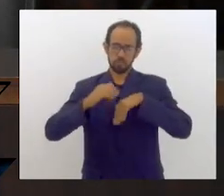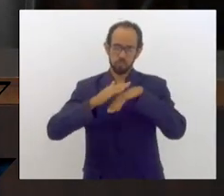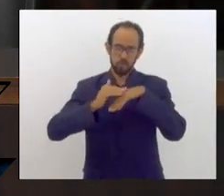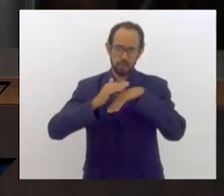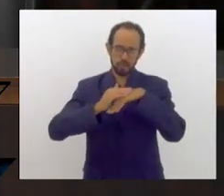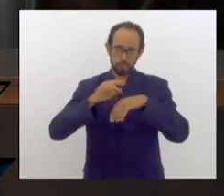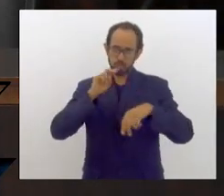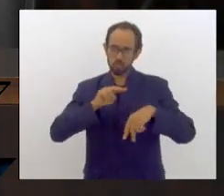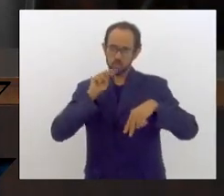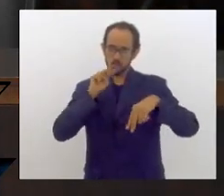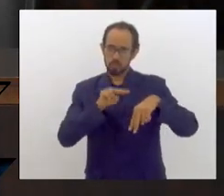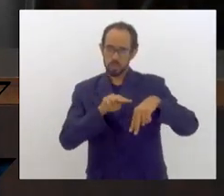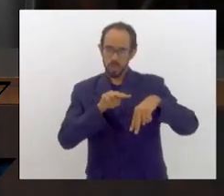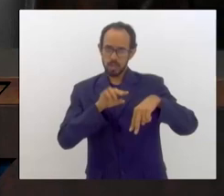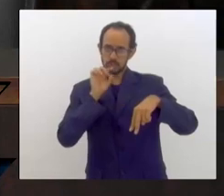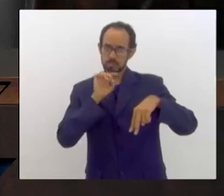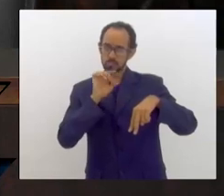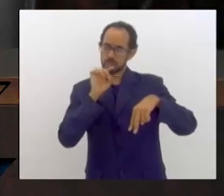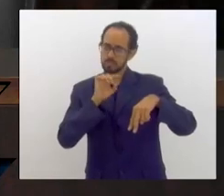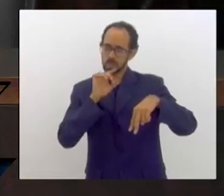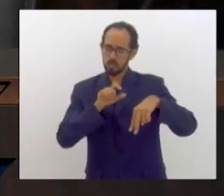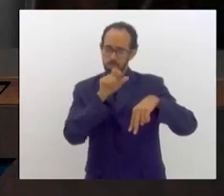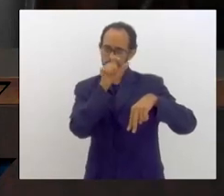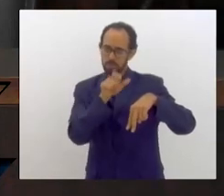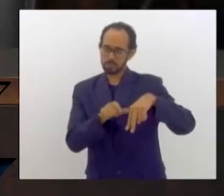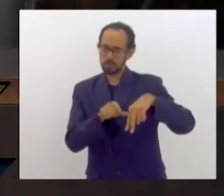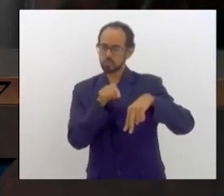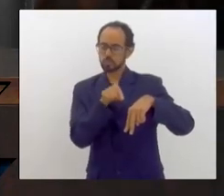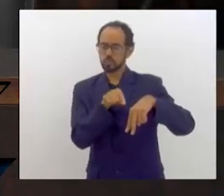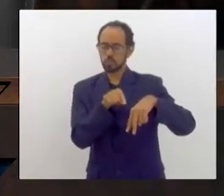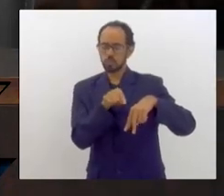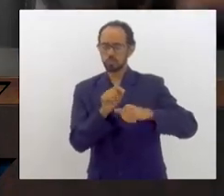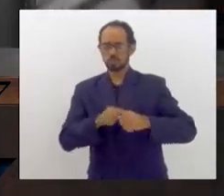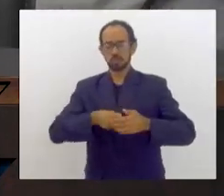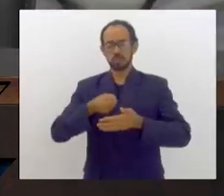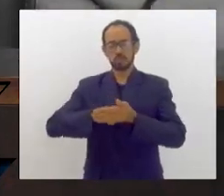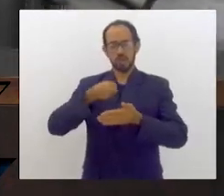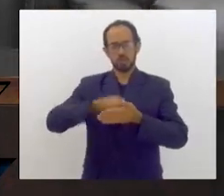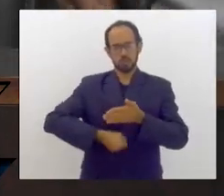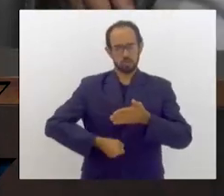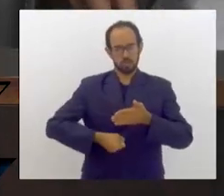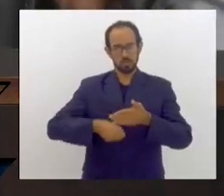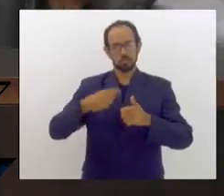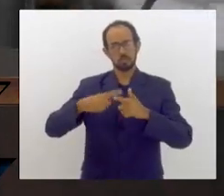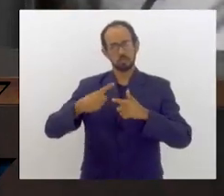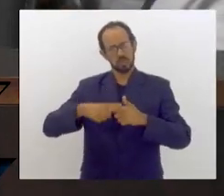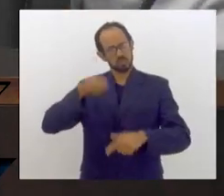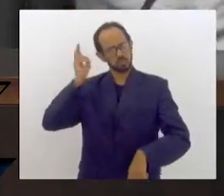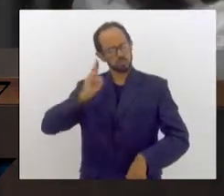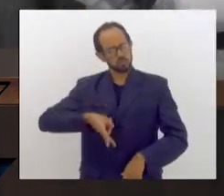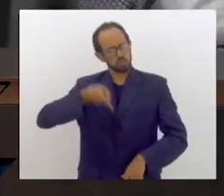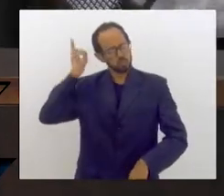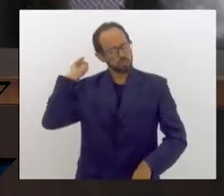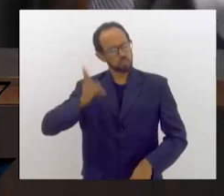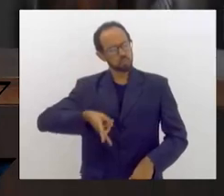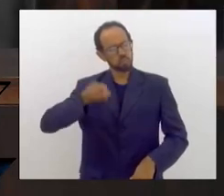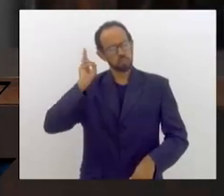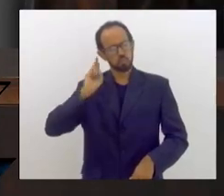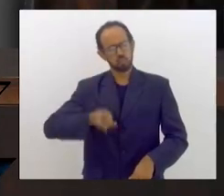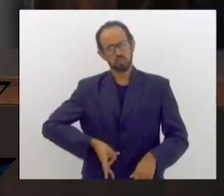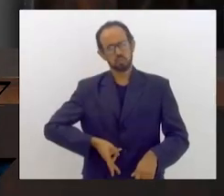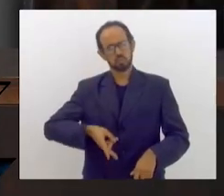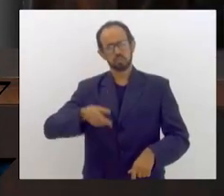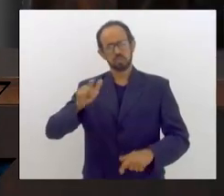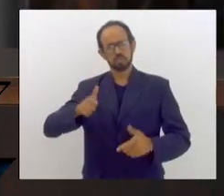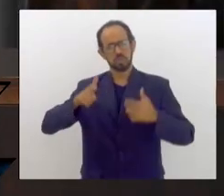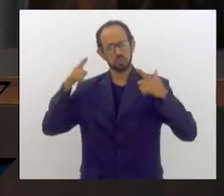especial para com esses combatentes, porque constantemente estão no combate, um